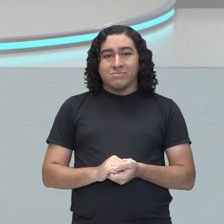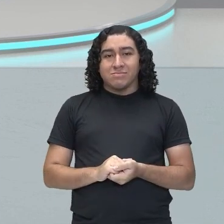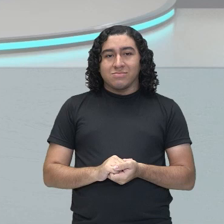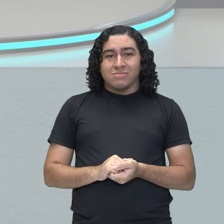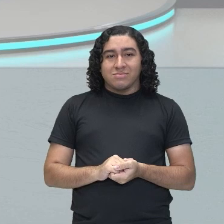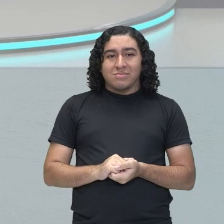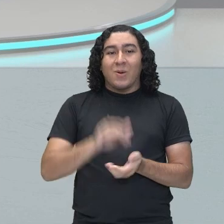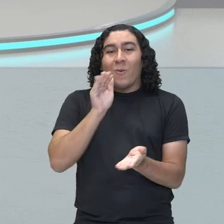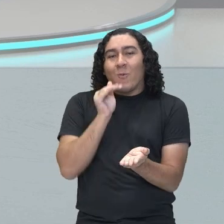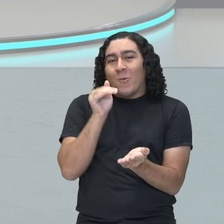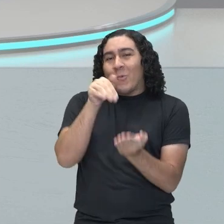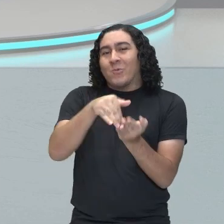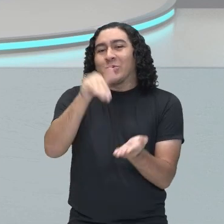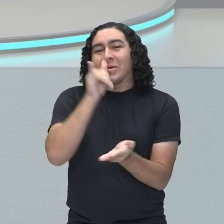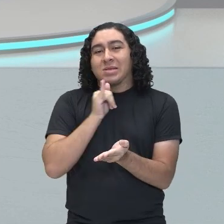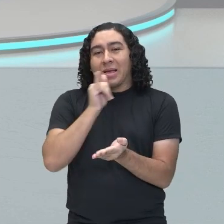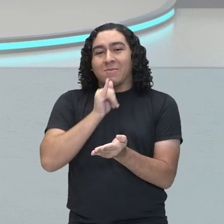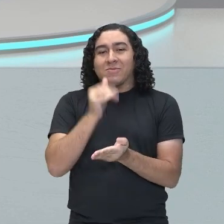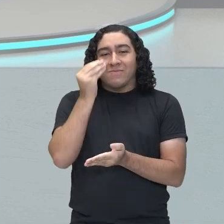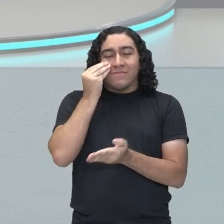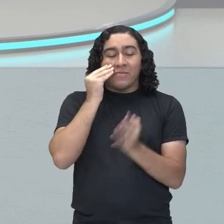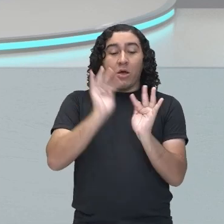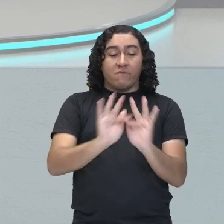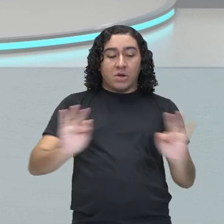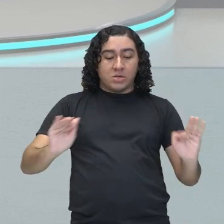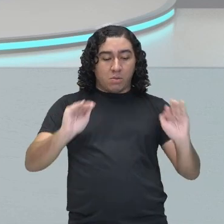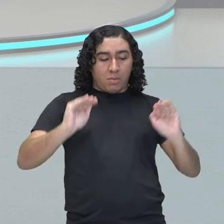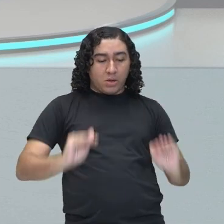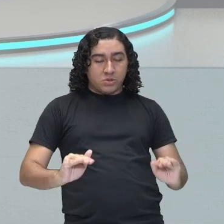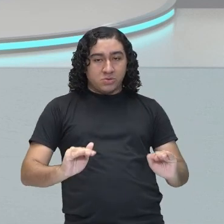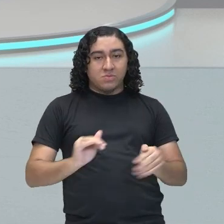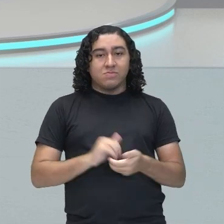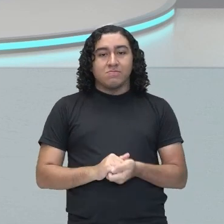oo deo que